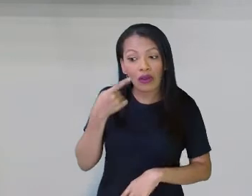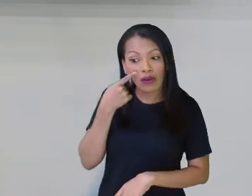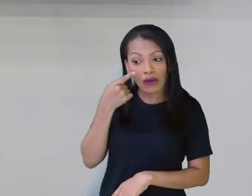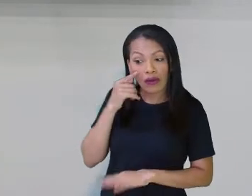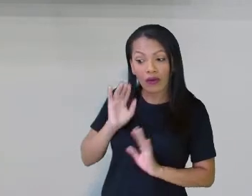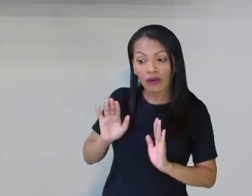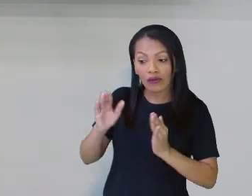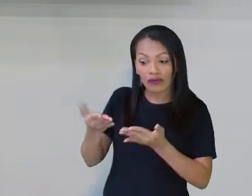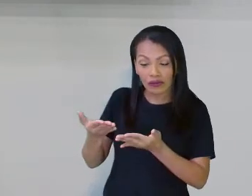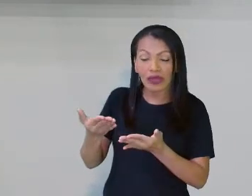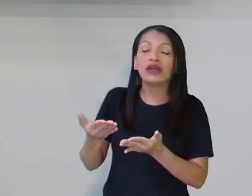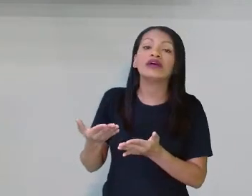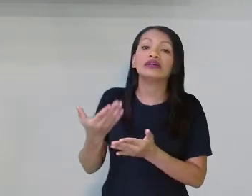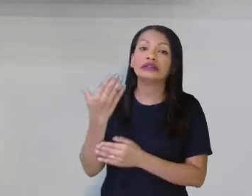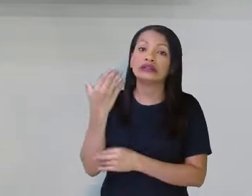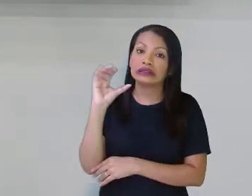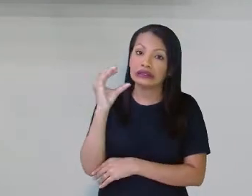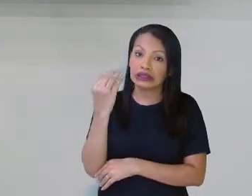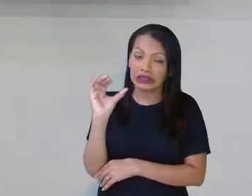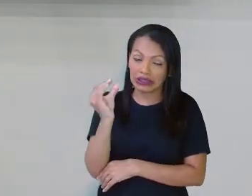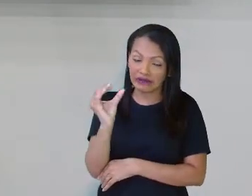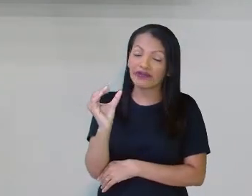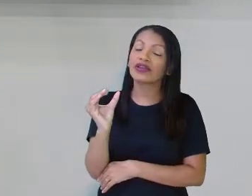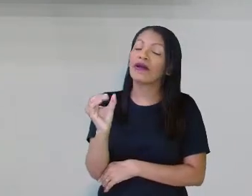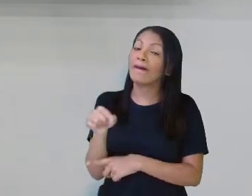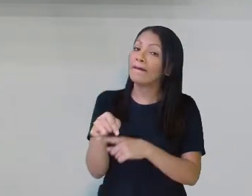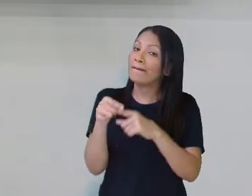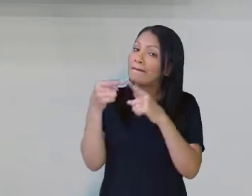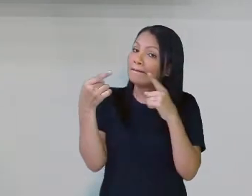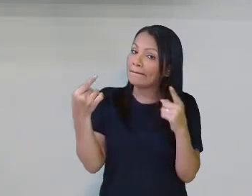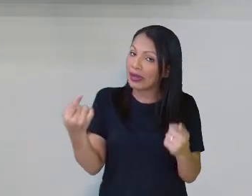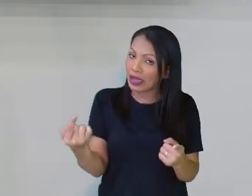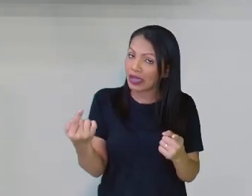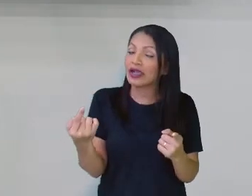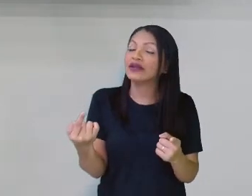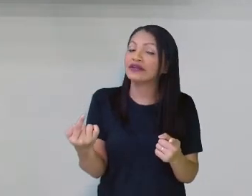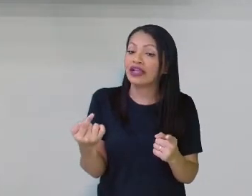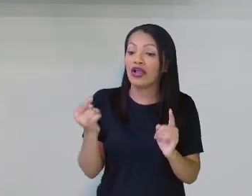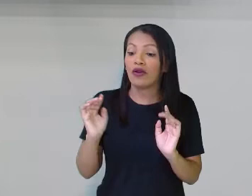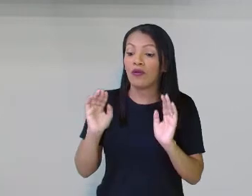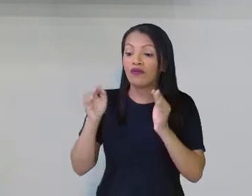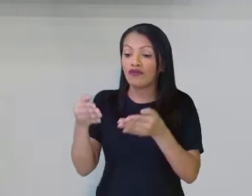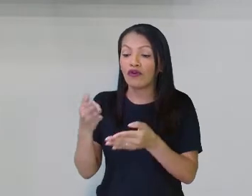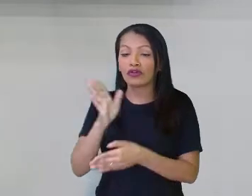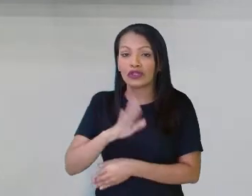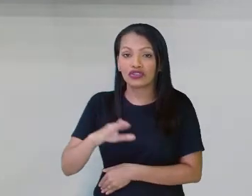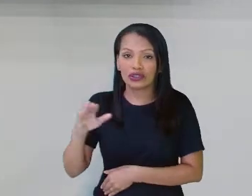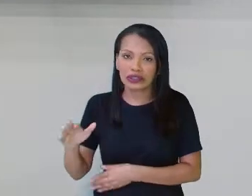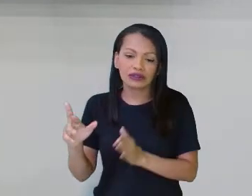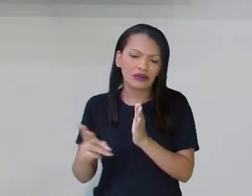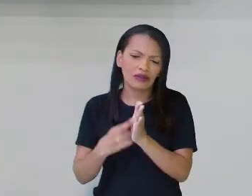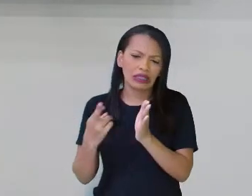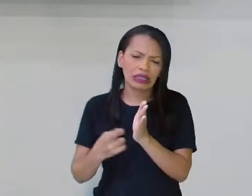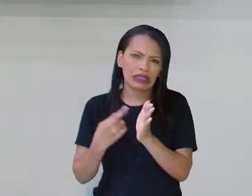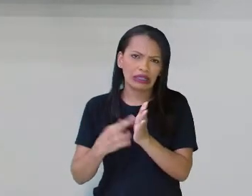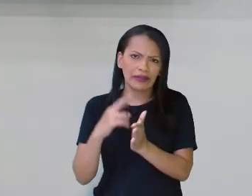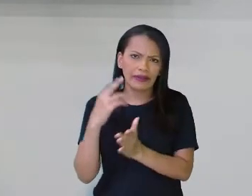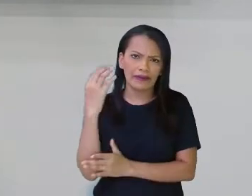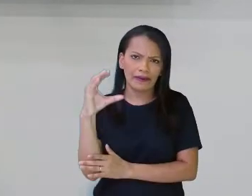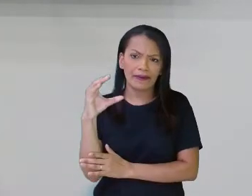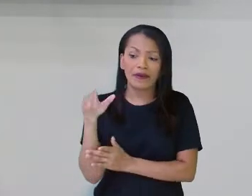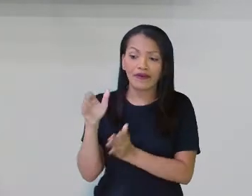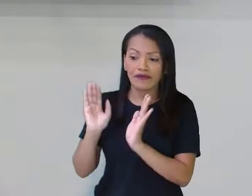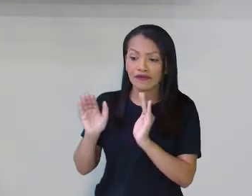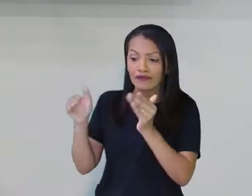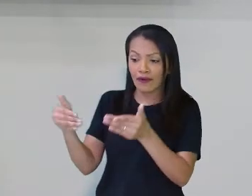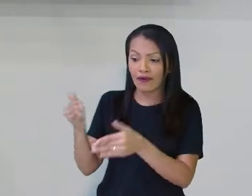voltada para crianças, mas que está mostrando o resultado, não é, de uma pesquisa feita por alguns cientistas, onde